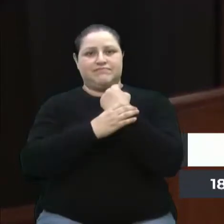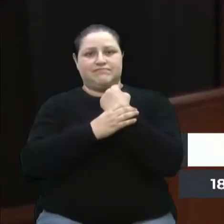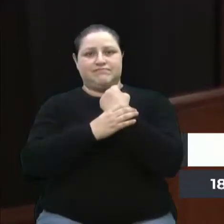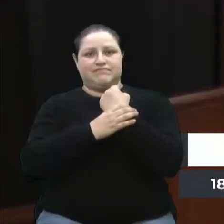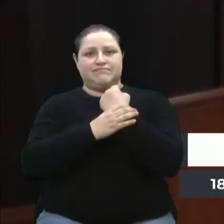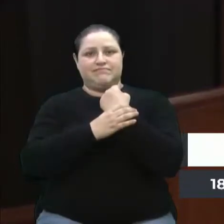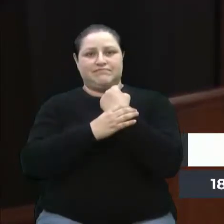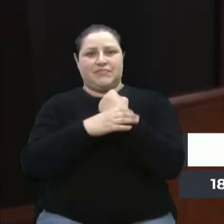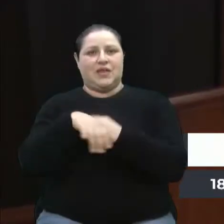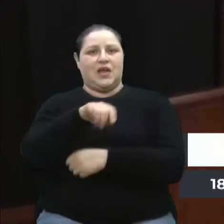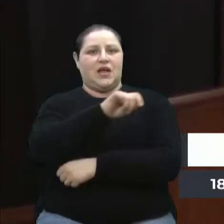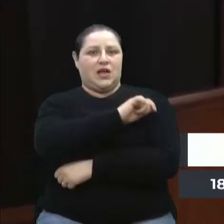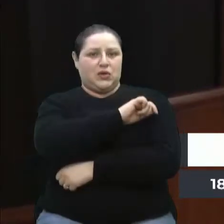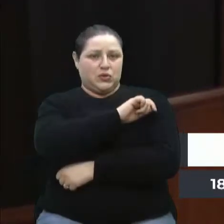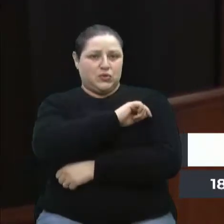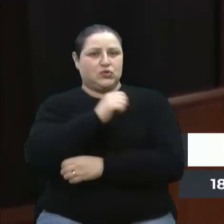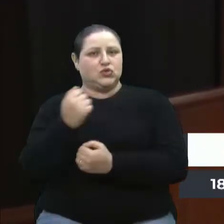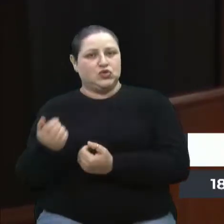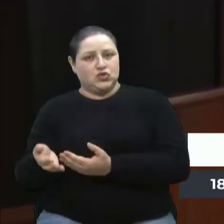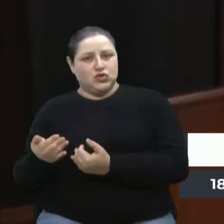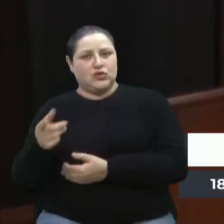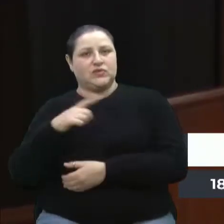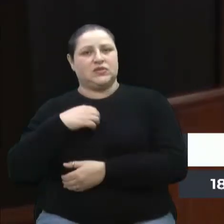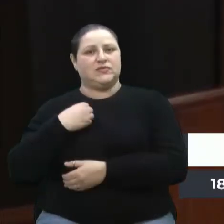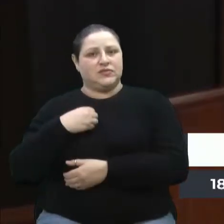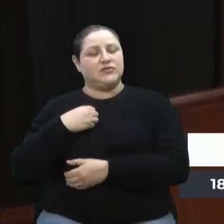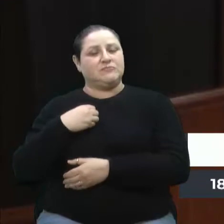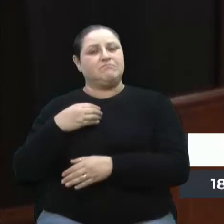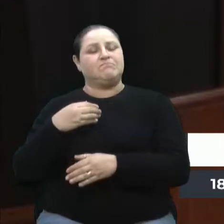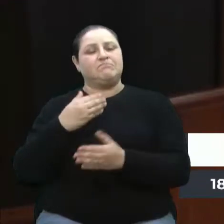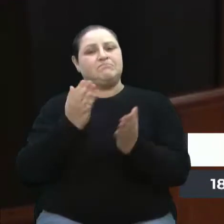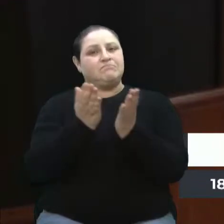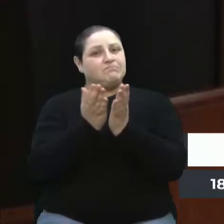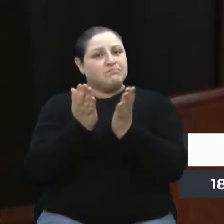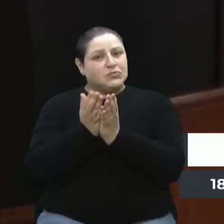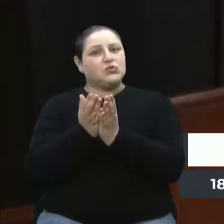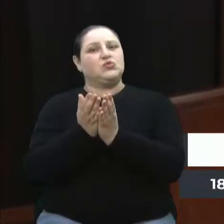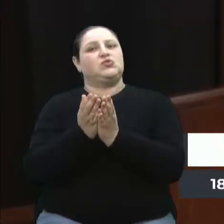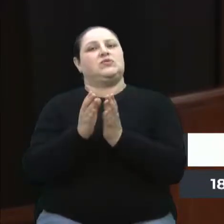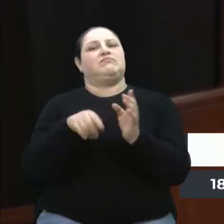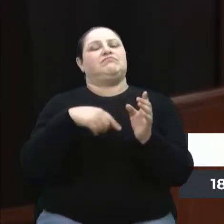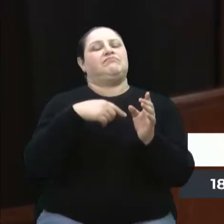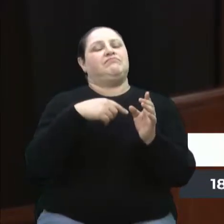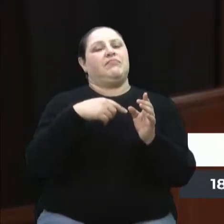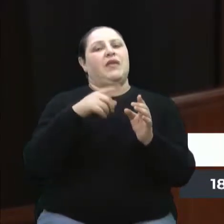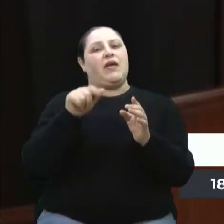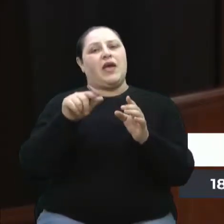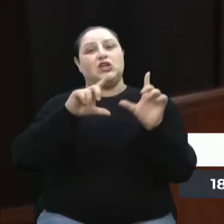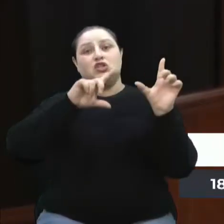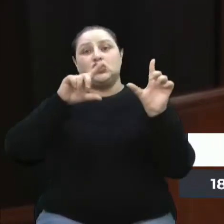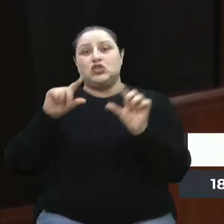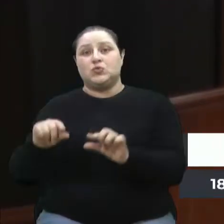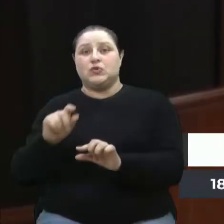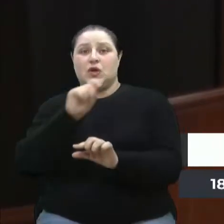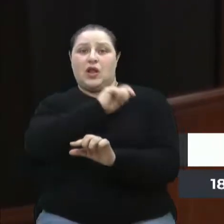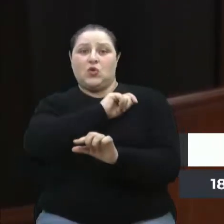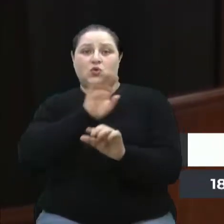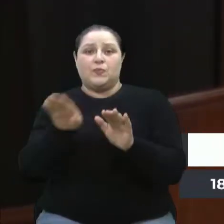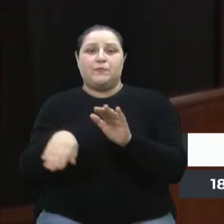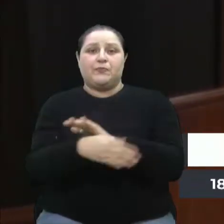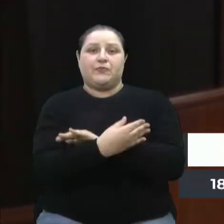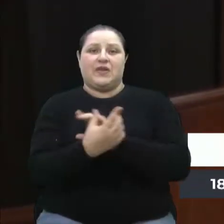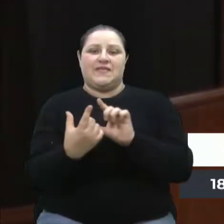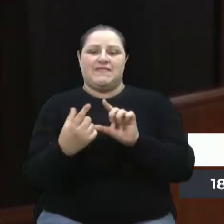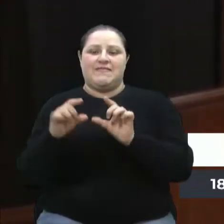os estudantes, que os jovens estejam estudando. Diminui a evasão escolar, diminui a